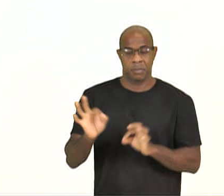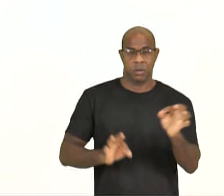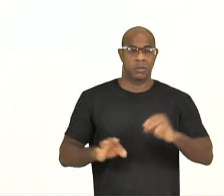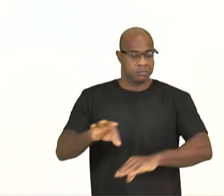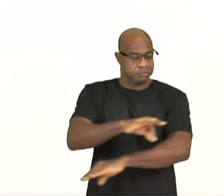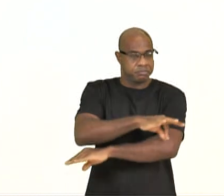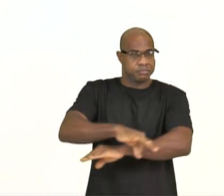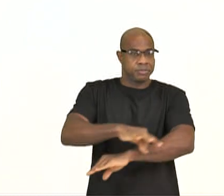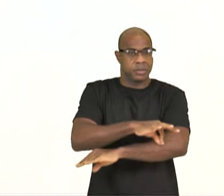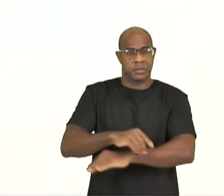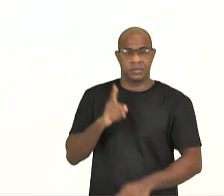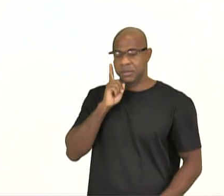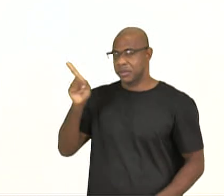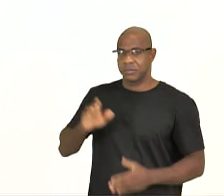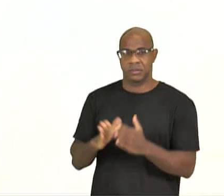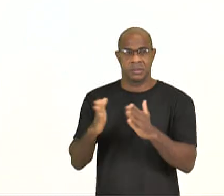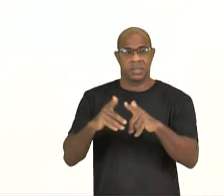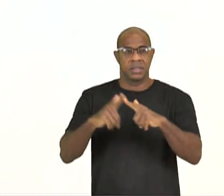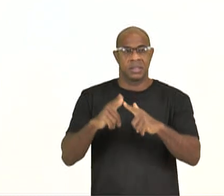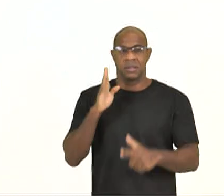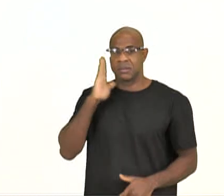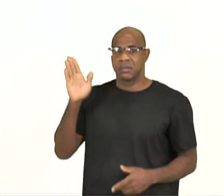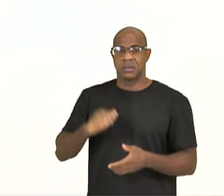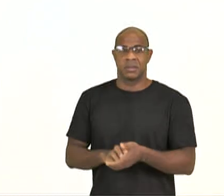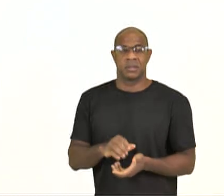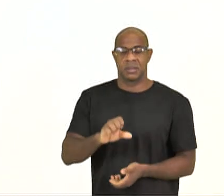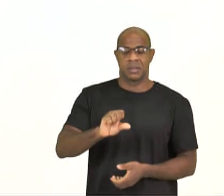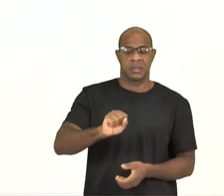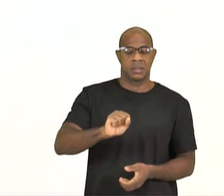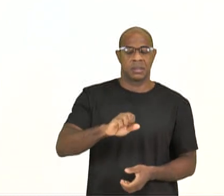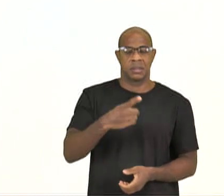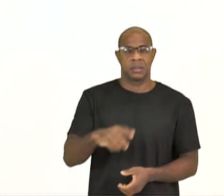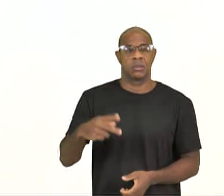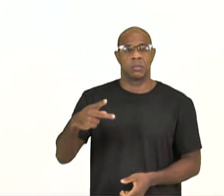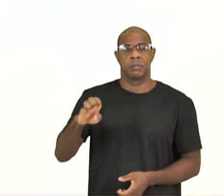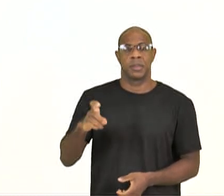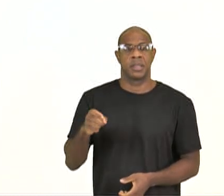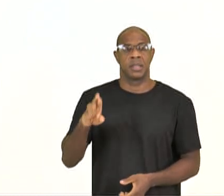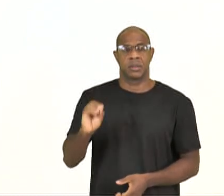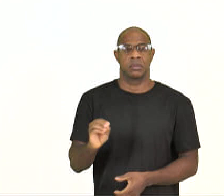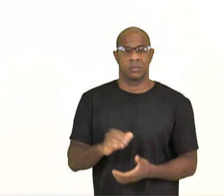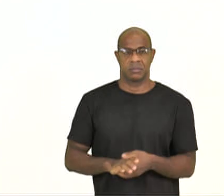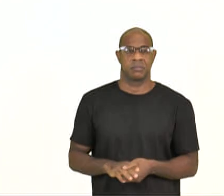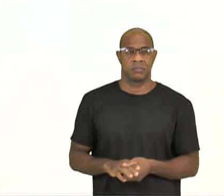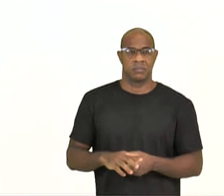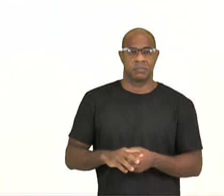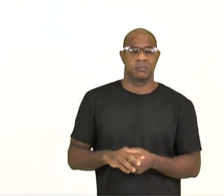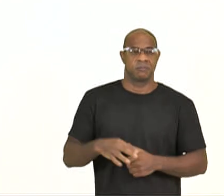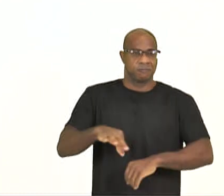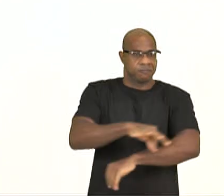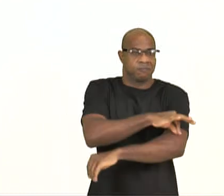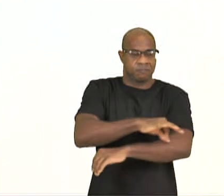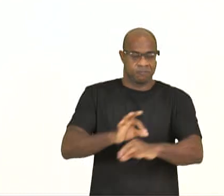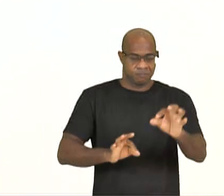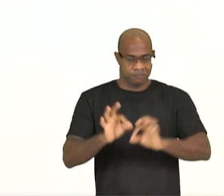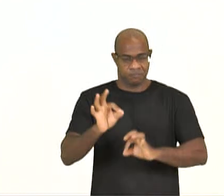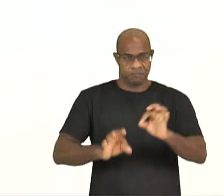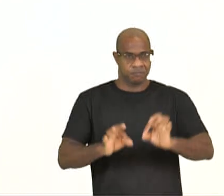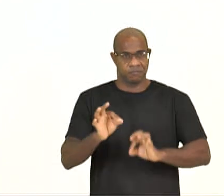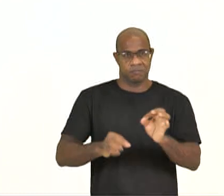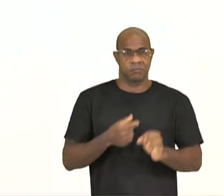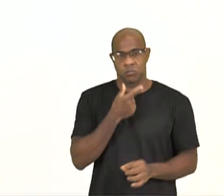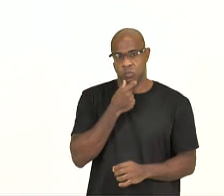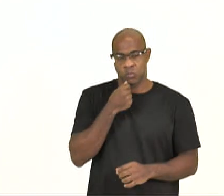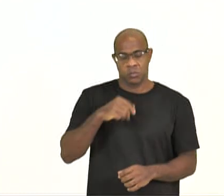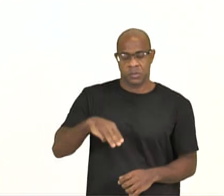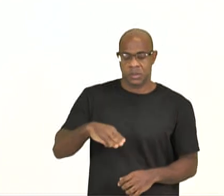que ficou, aí os aposentos papais hoje ficam na Capela Sistina, Papa Júlio II ali retratado.